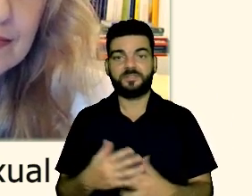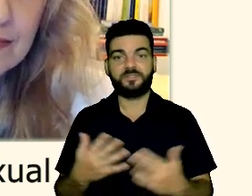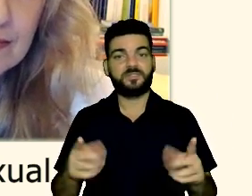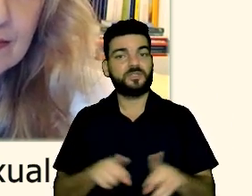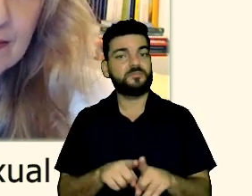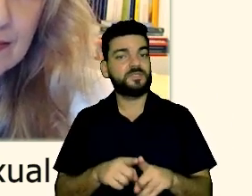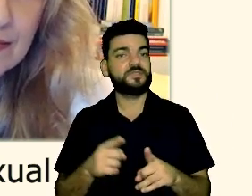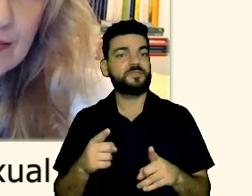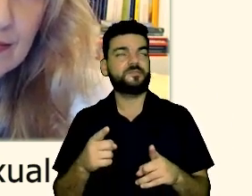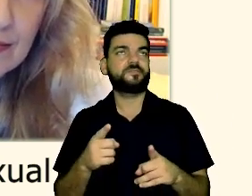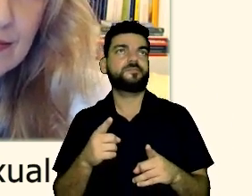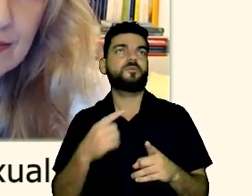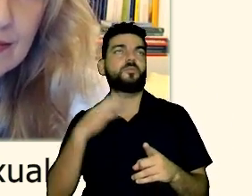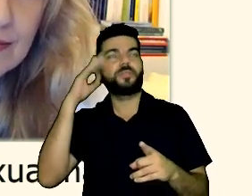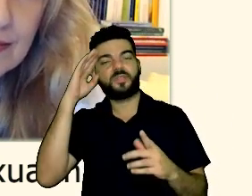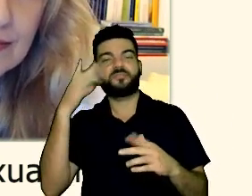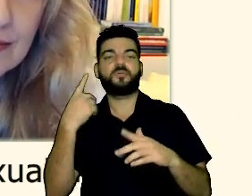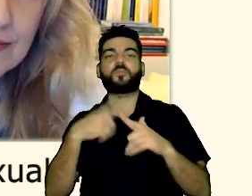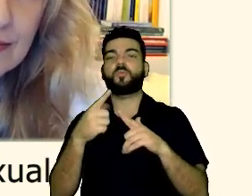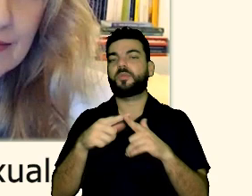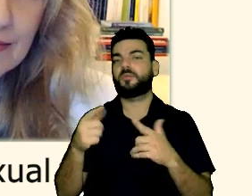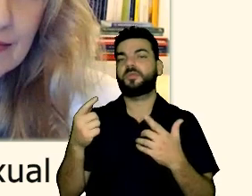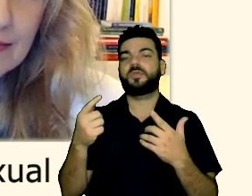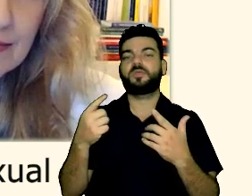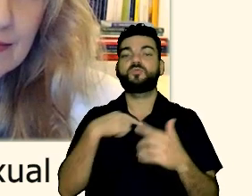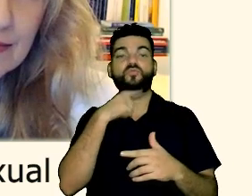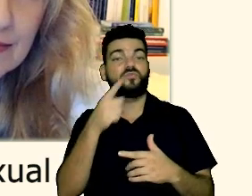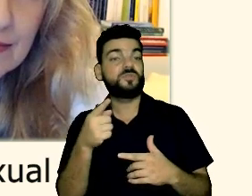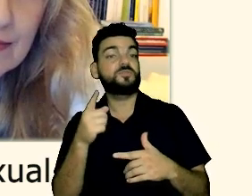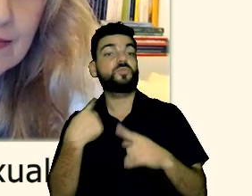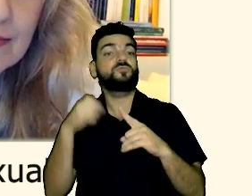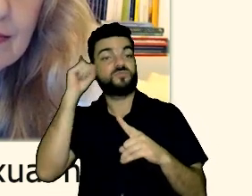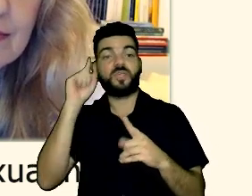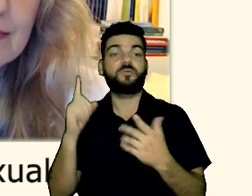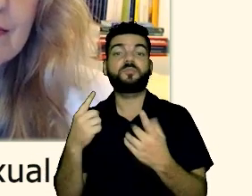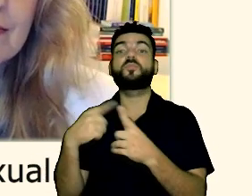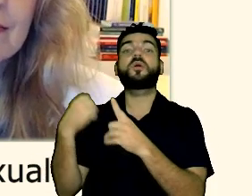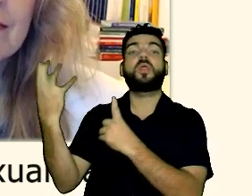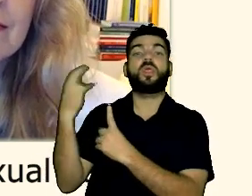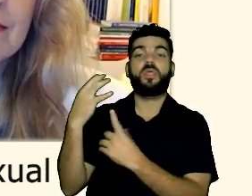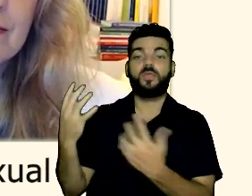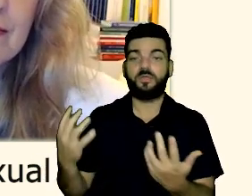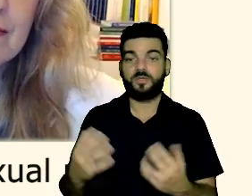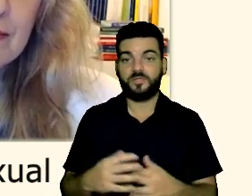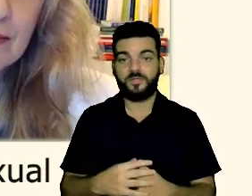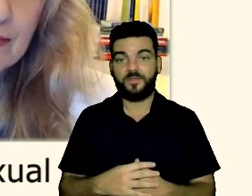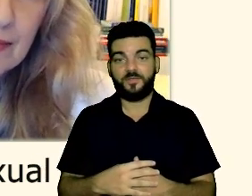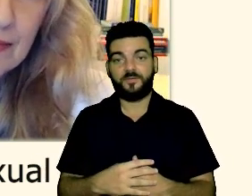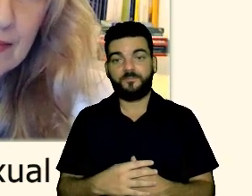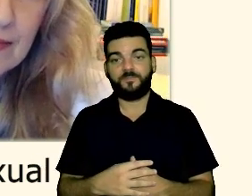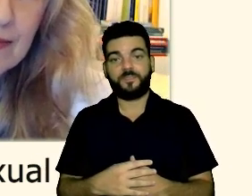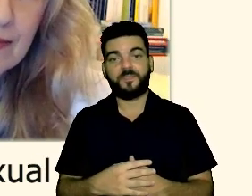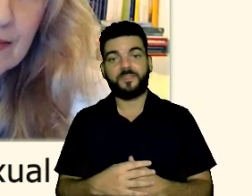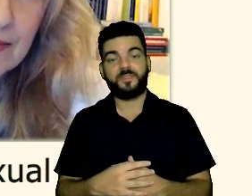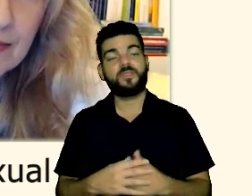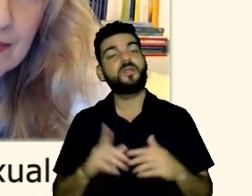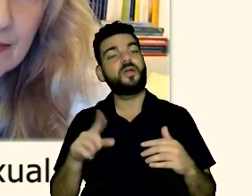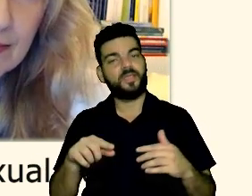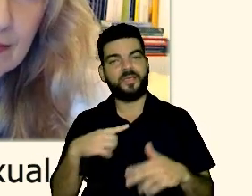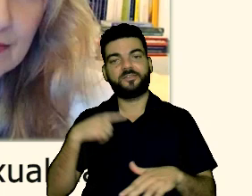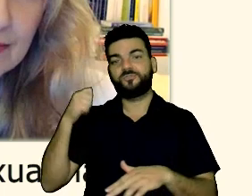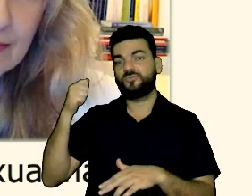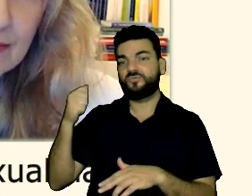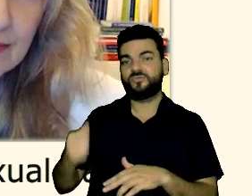e relatos, né, na nossa comissão, nos cursos que eu participei, de pessoas que não se sentem à vontade em chegar com questionamentos,